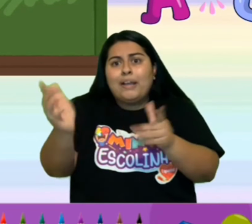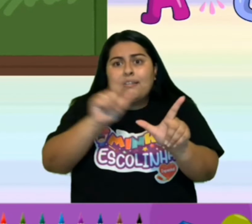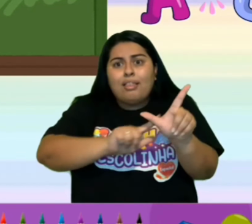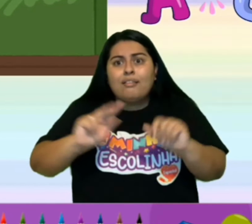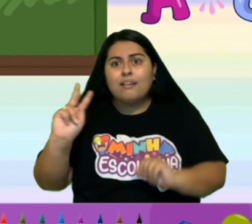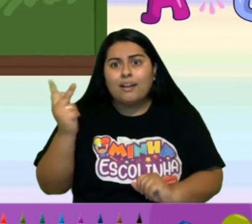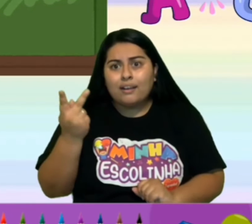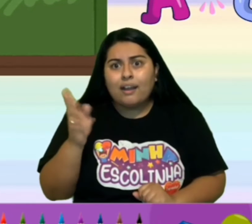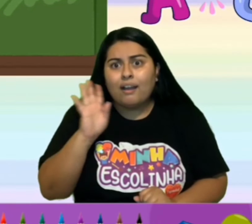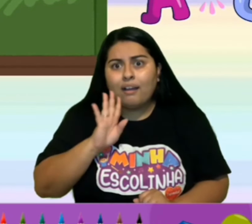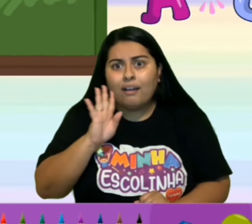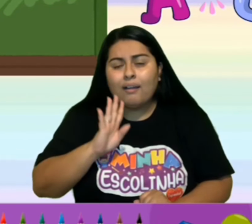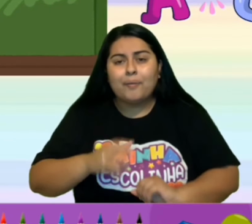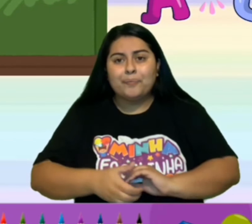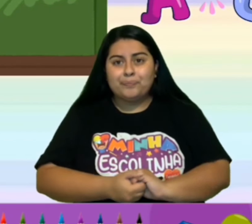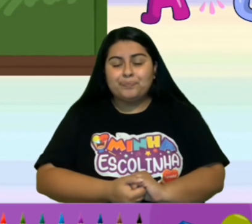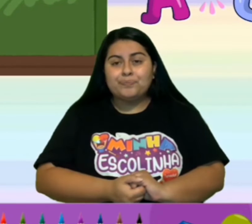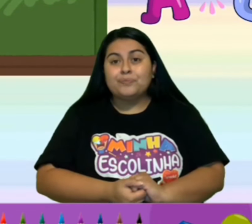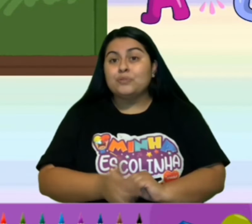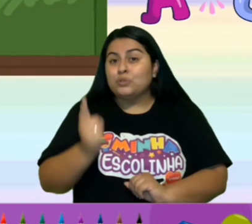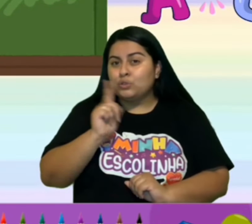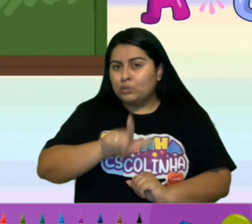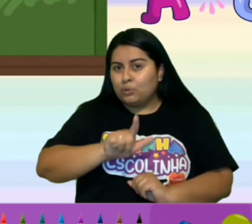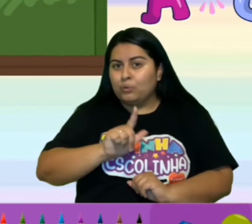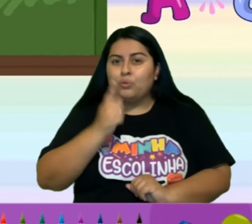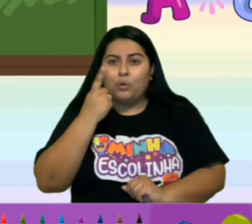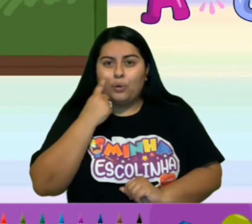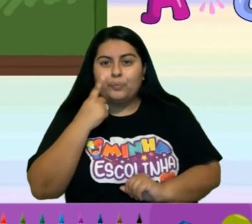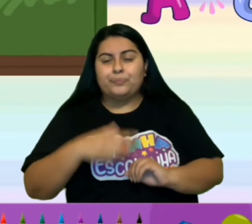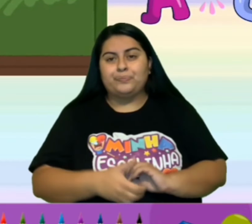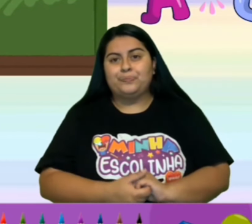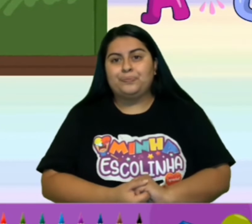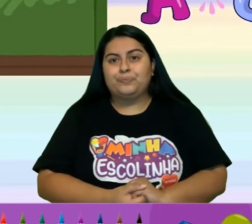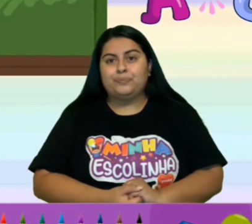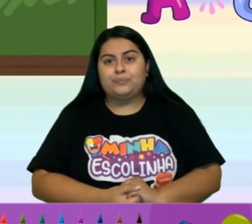essa letra, não é mesmo? Então vamos repetir?